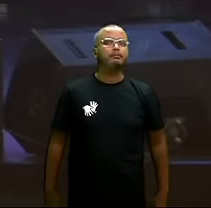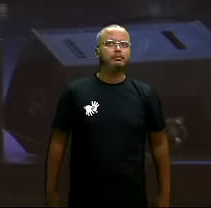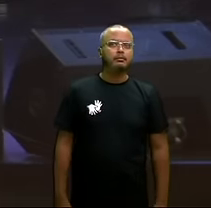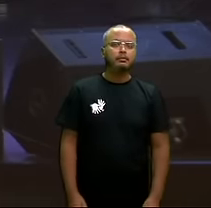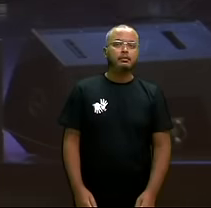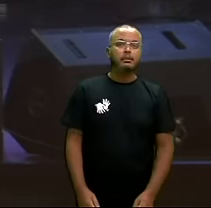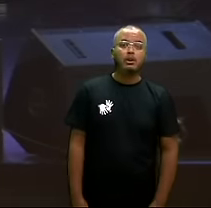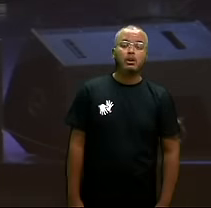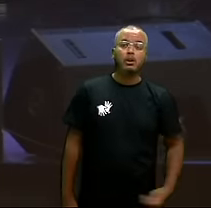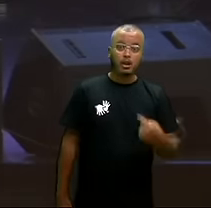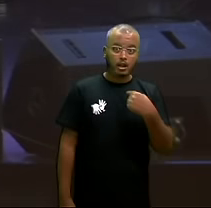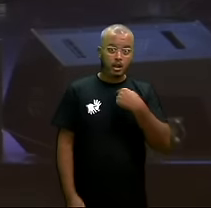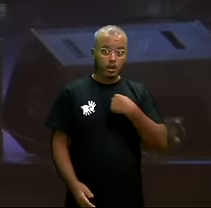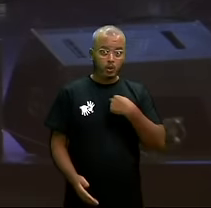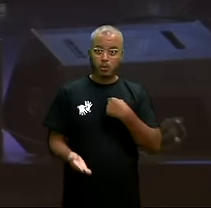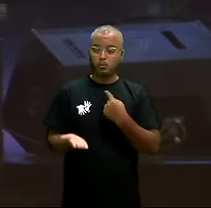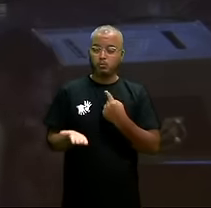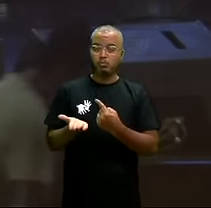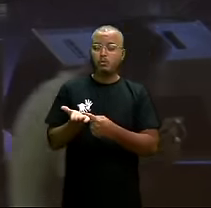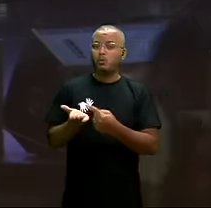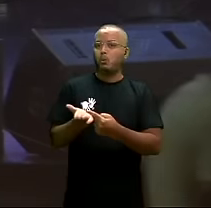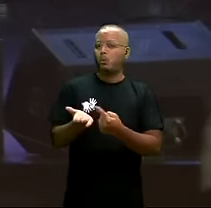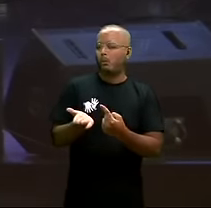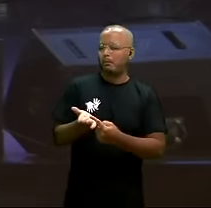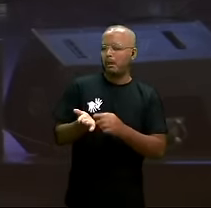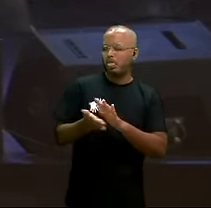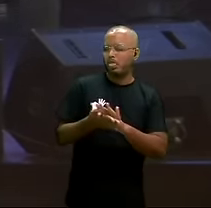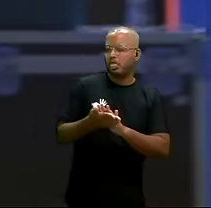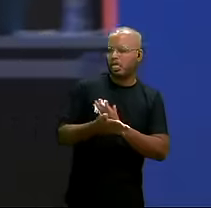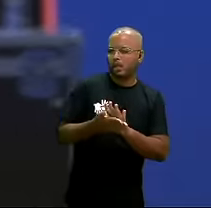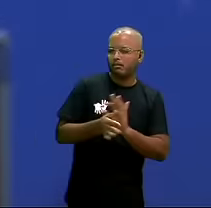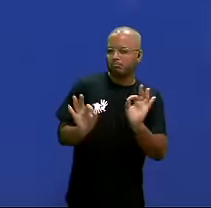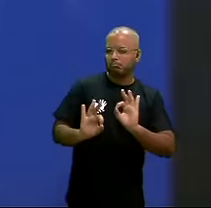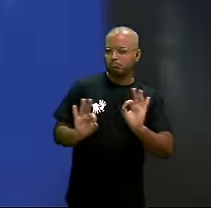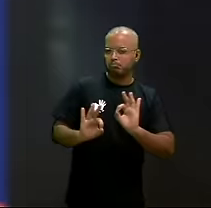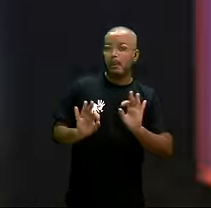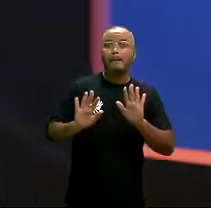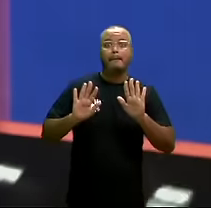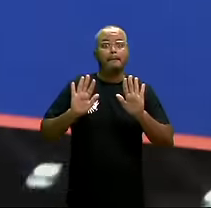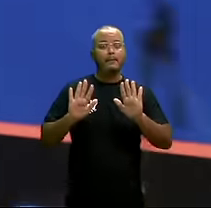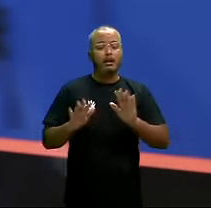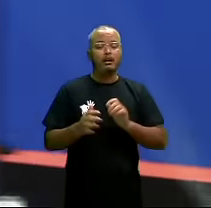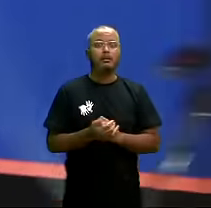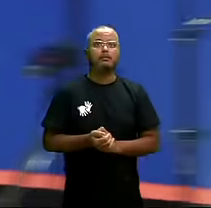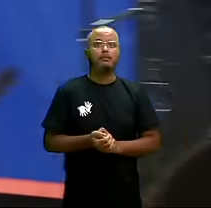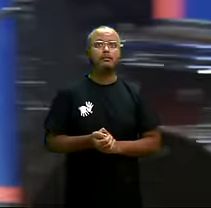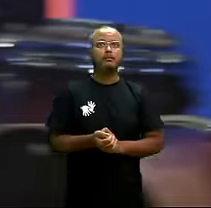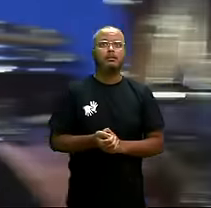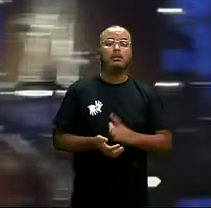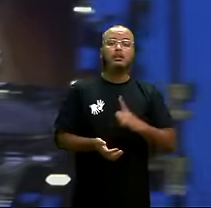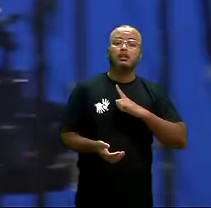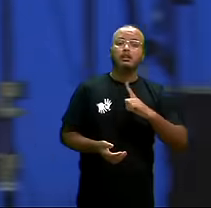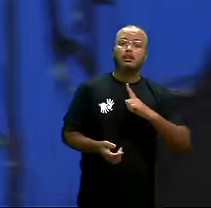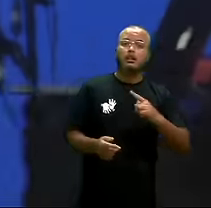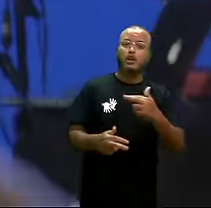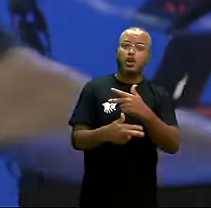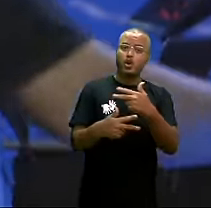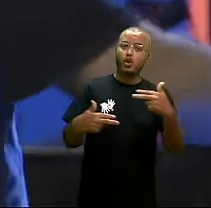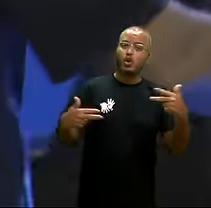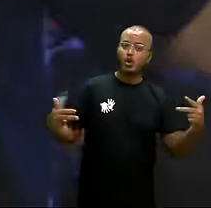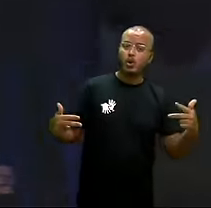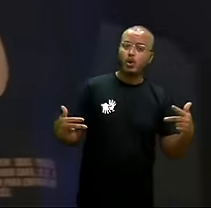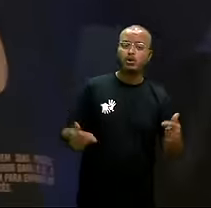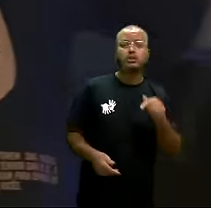Eu não combinei nada, né? Não, a gente não combina muita coisa aqui, é mais o básico mesmo. A gente gosta de fluir muito de